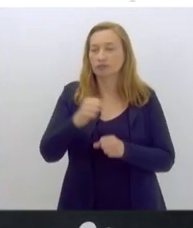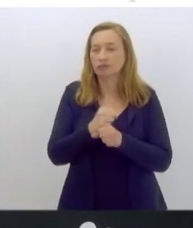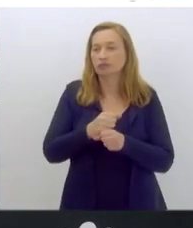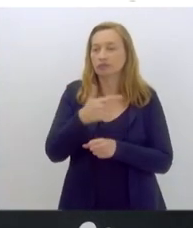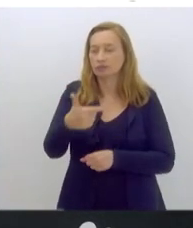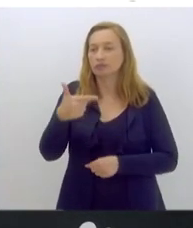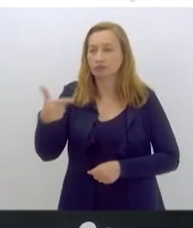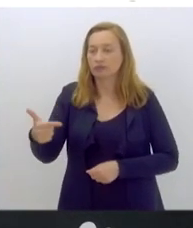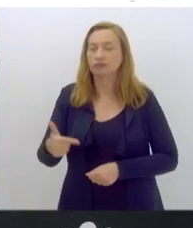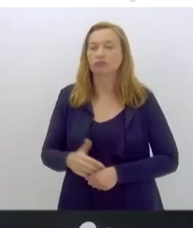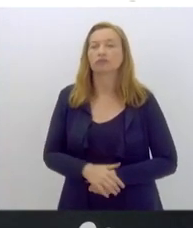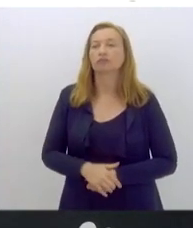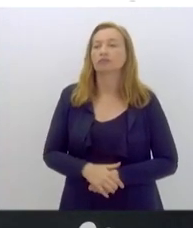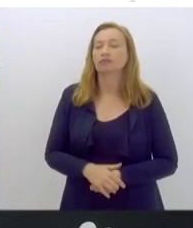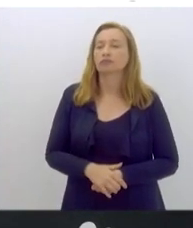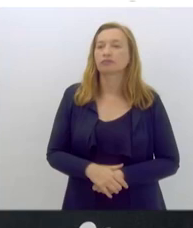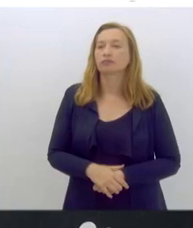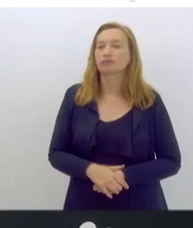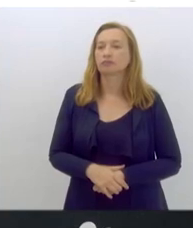que